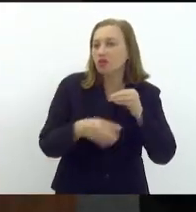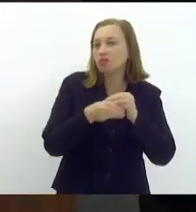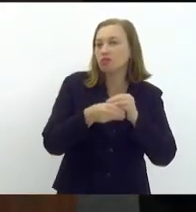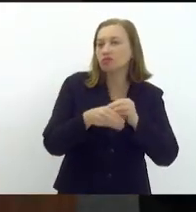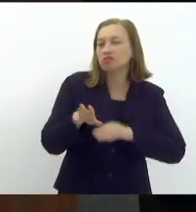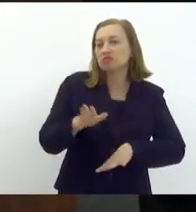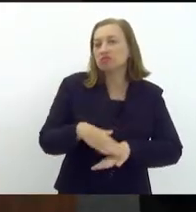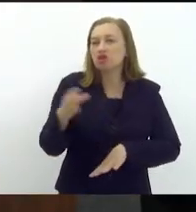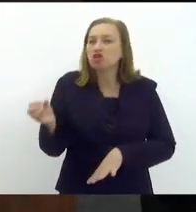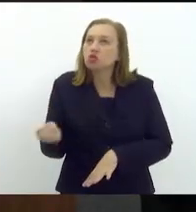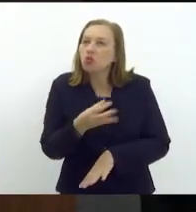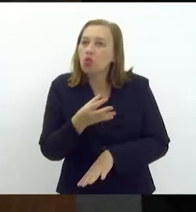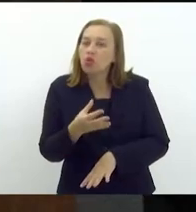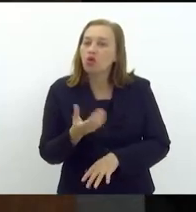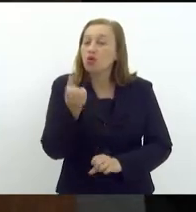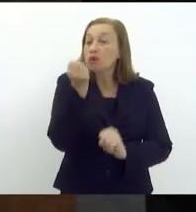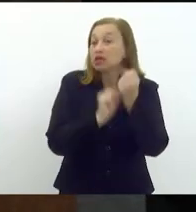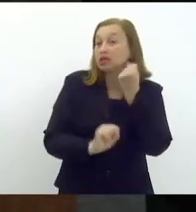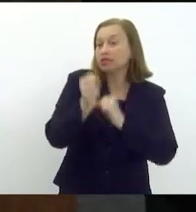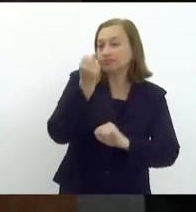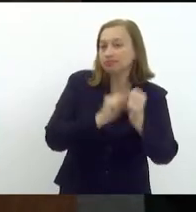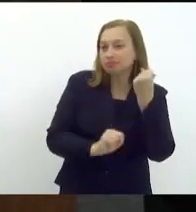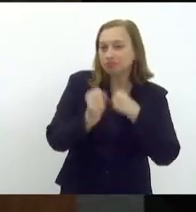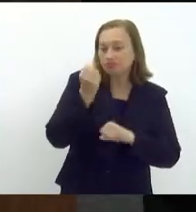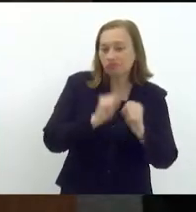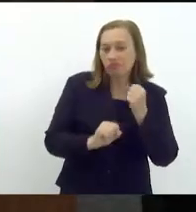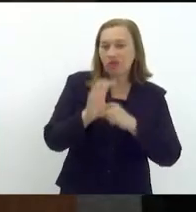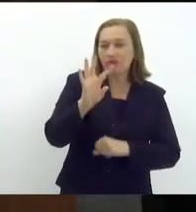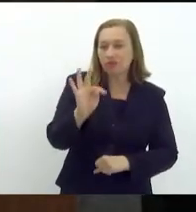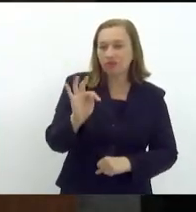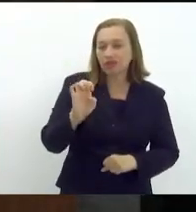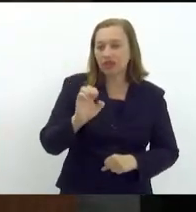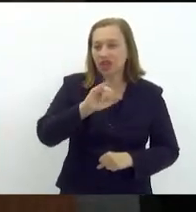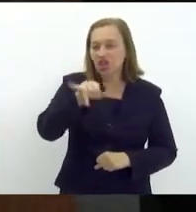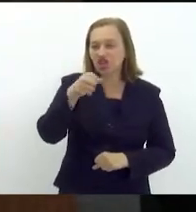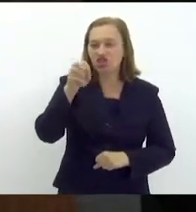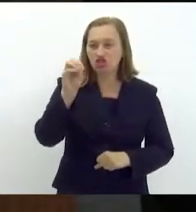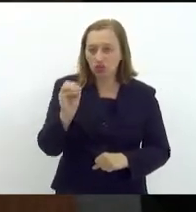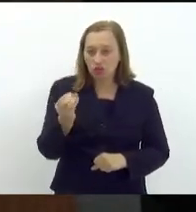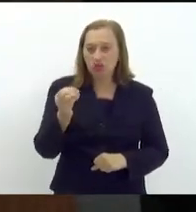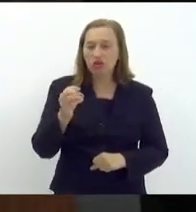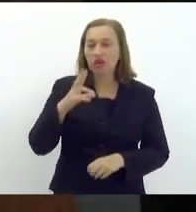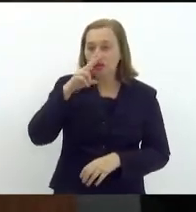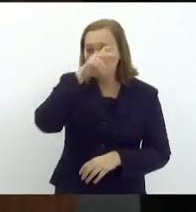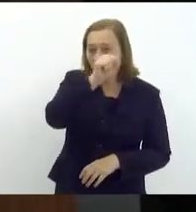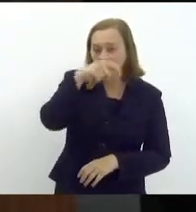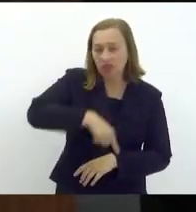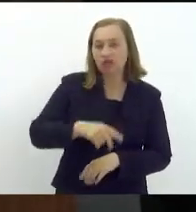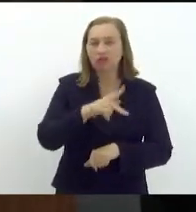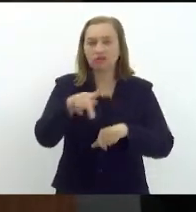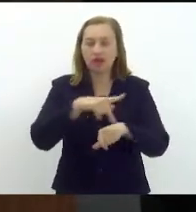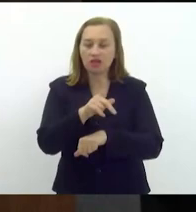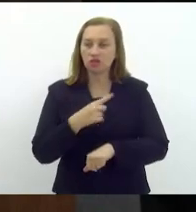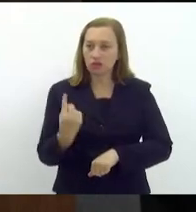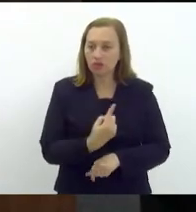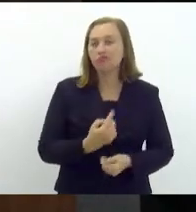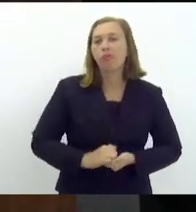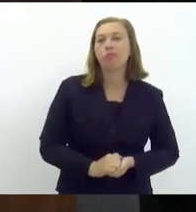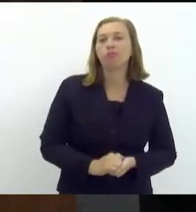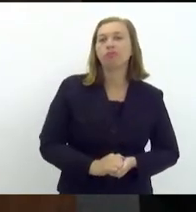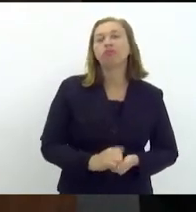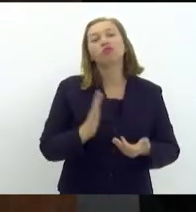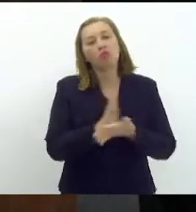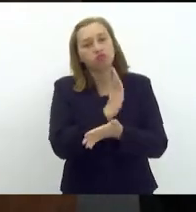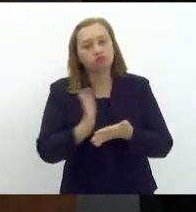mais recentes como a Indústria Têxtil da Qual a produção asiática é muito forte aqui no nosso país é